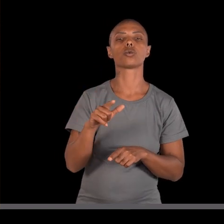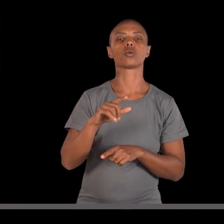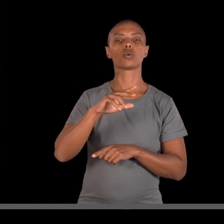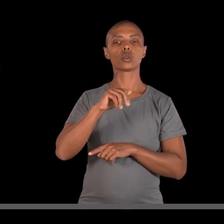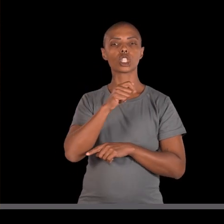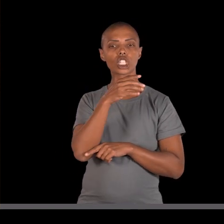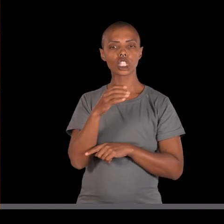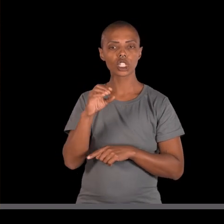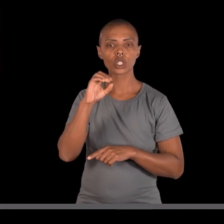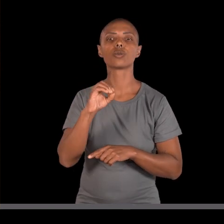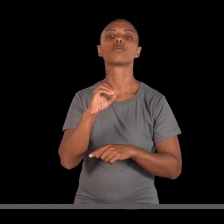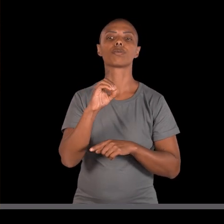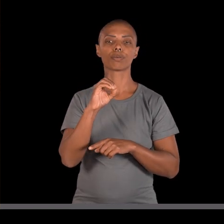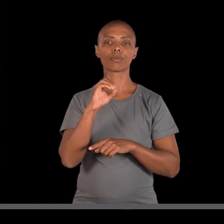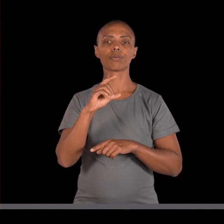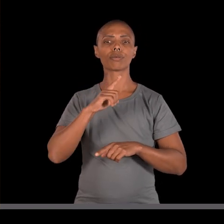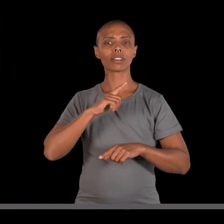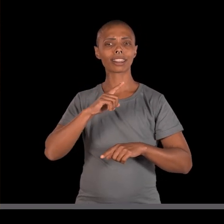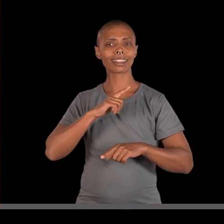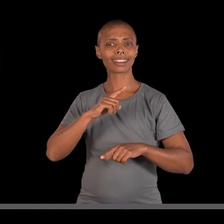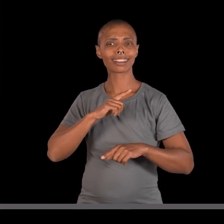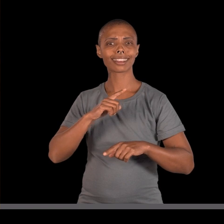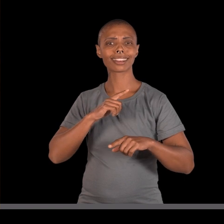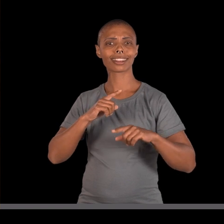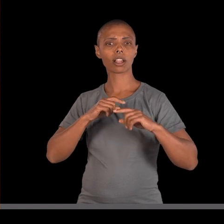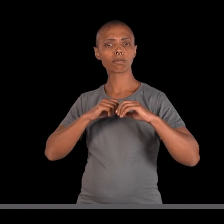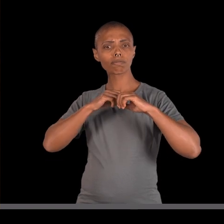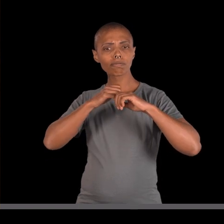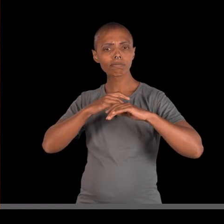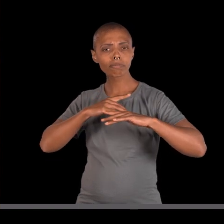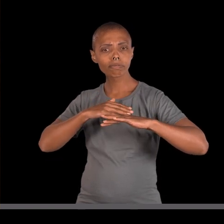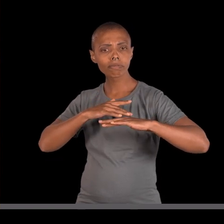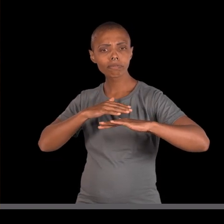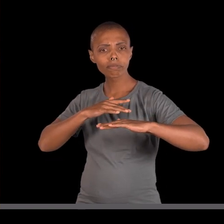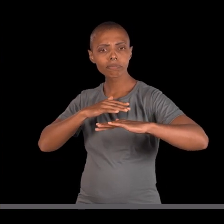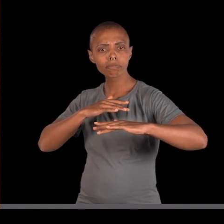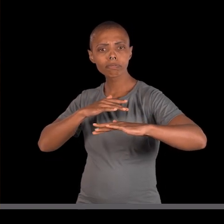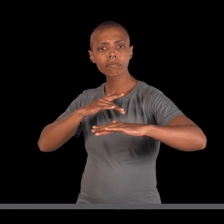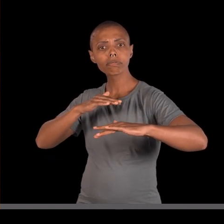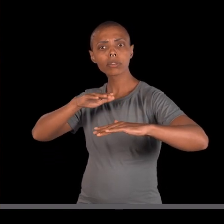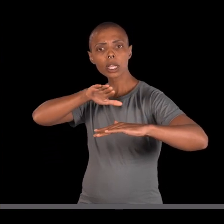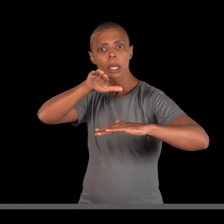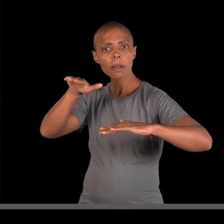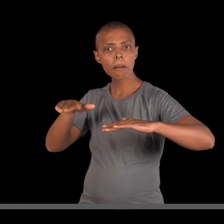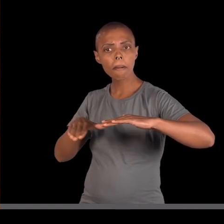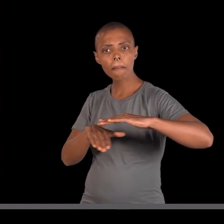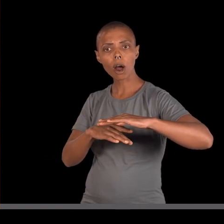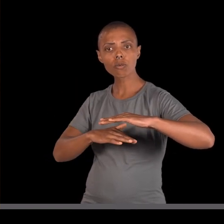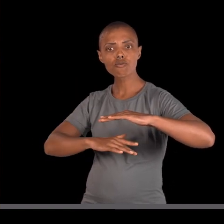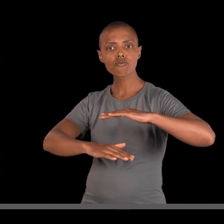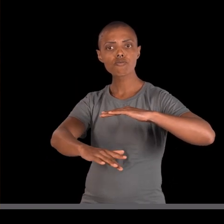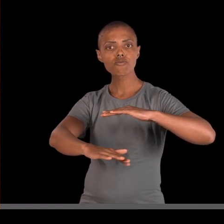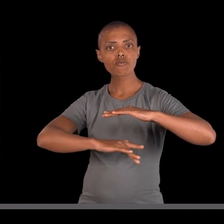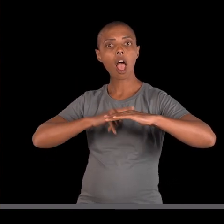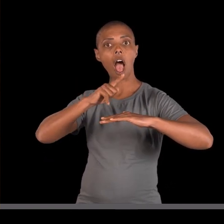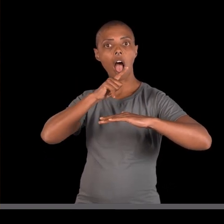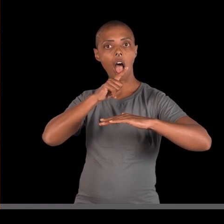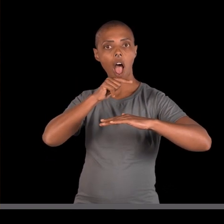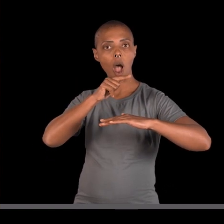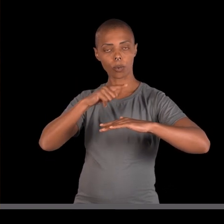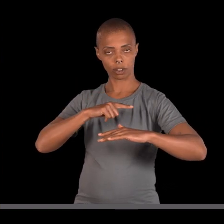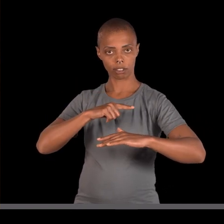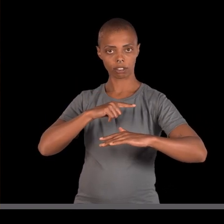Tá? Então, você vai ter aí grandes armazenamentos de água no interior.